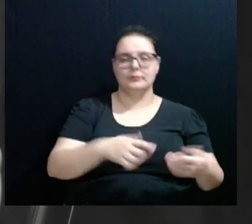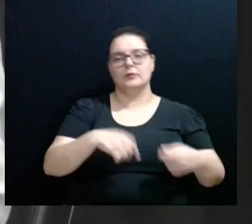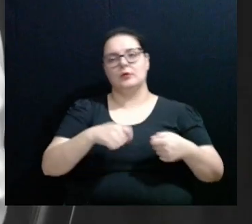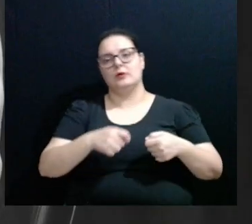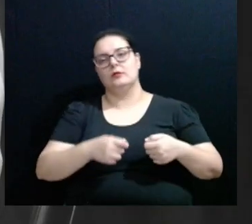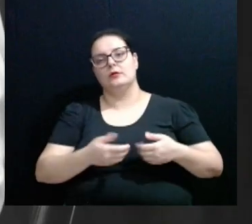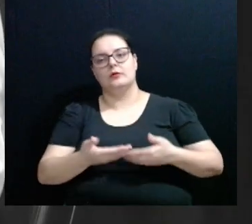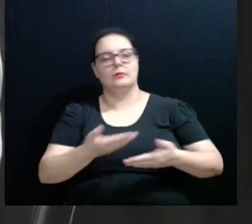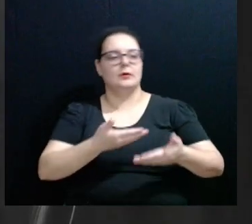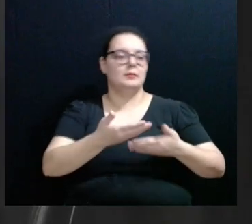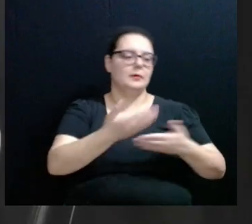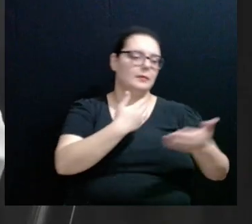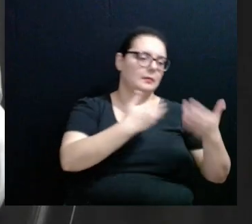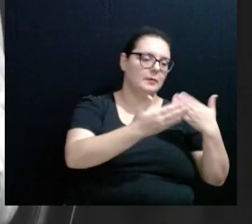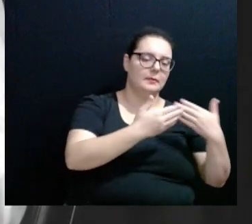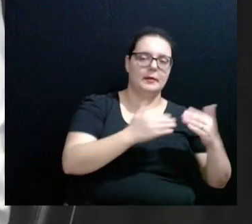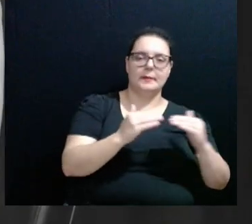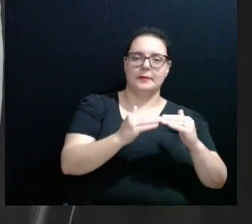de interlocuções com